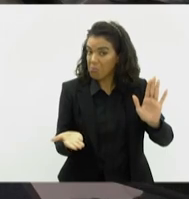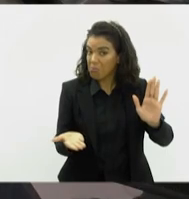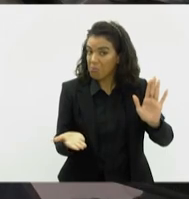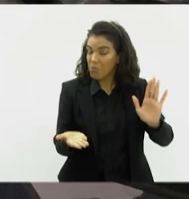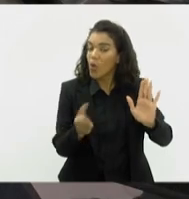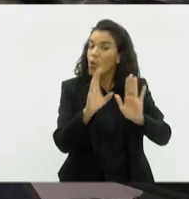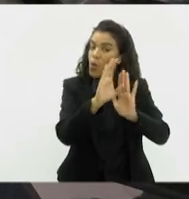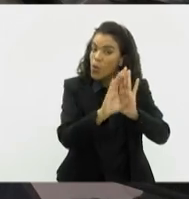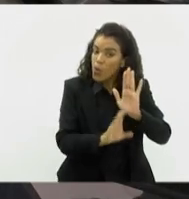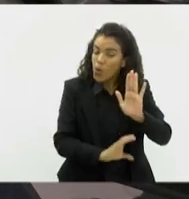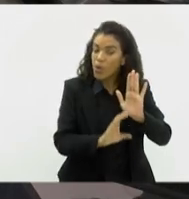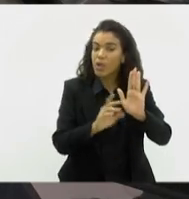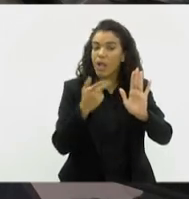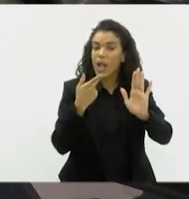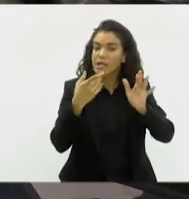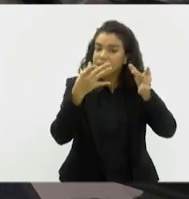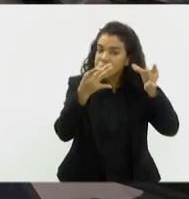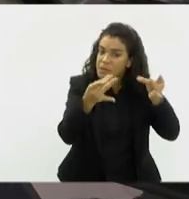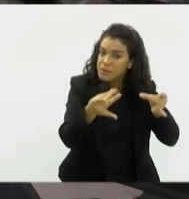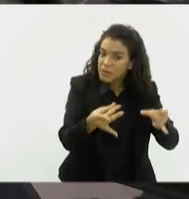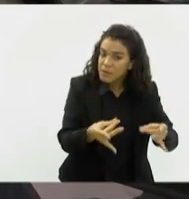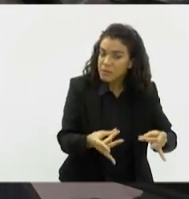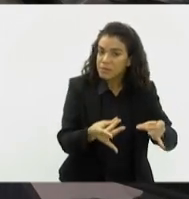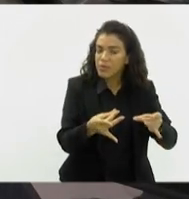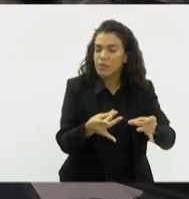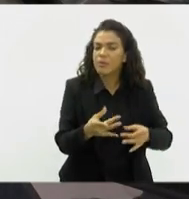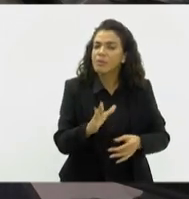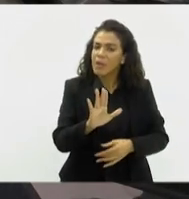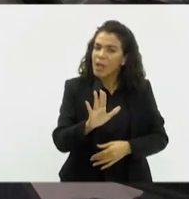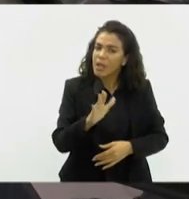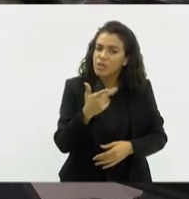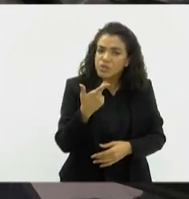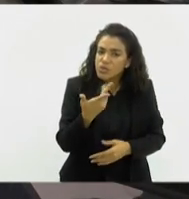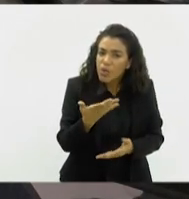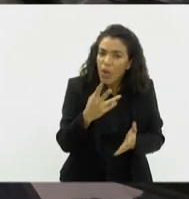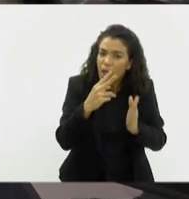O currículo que diz que ela tem que especificar qual é a área dela. É só para eu ler com calma.